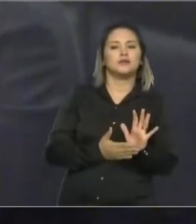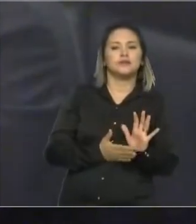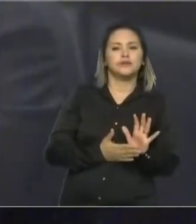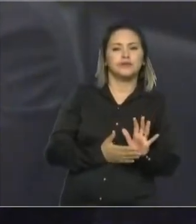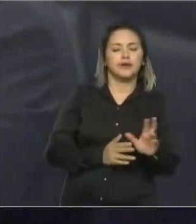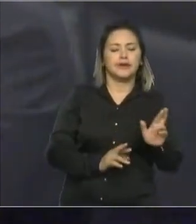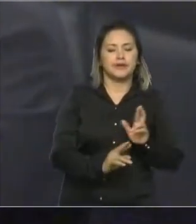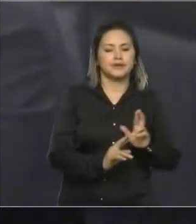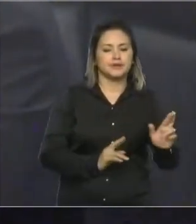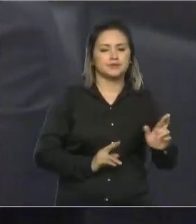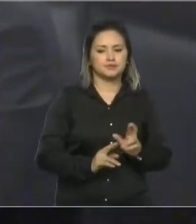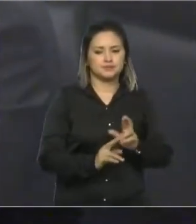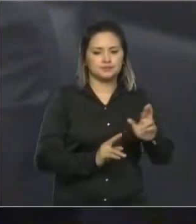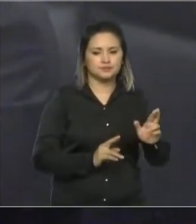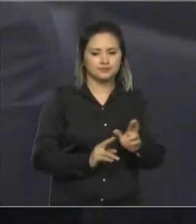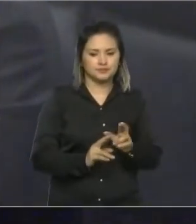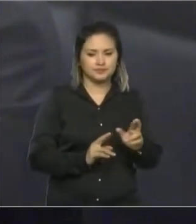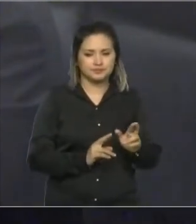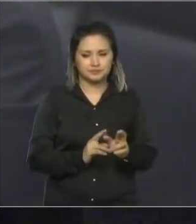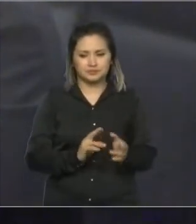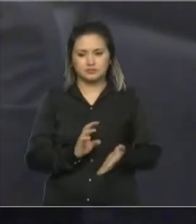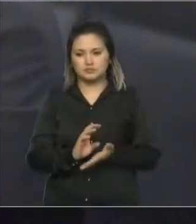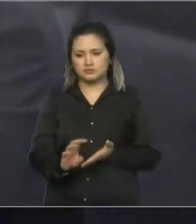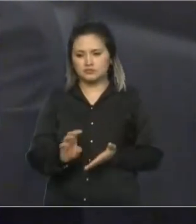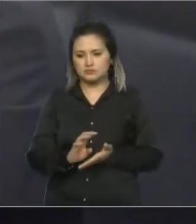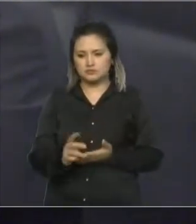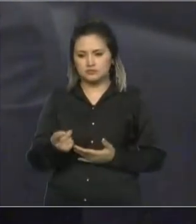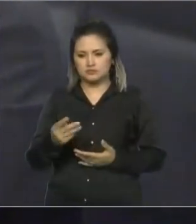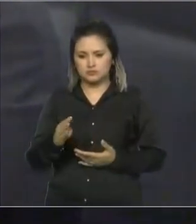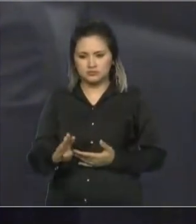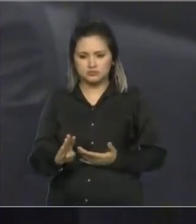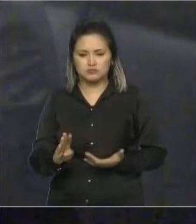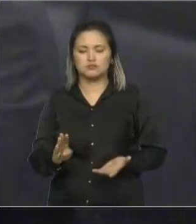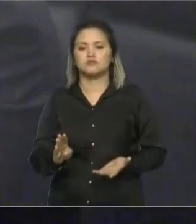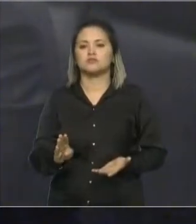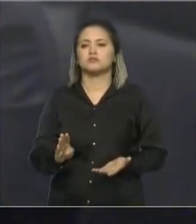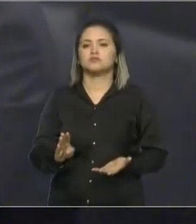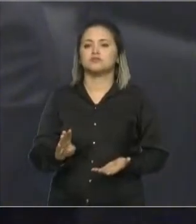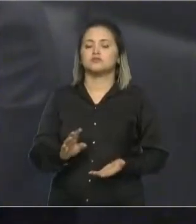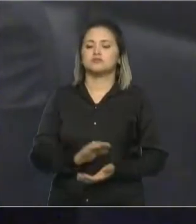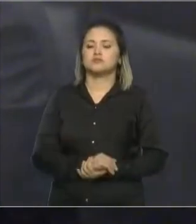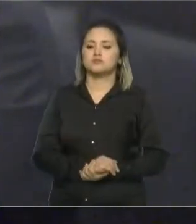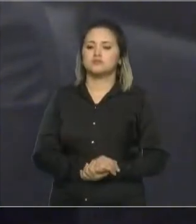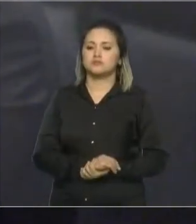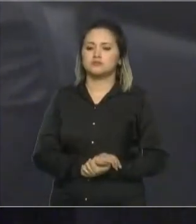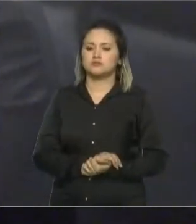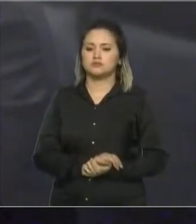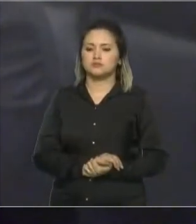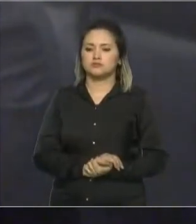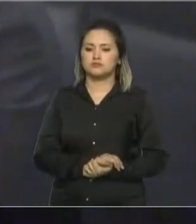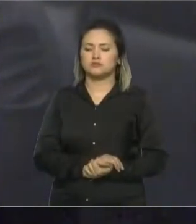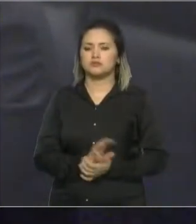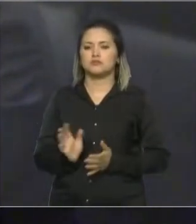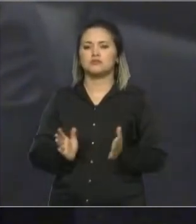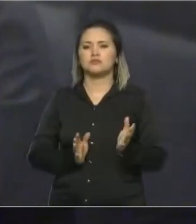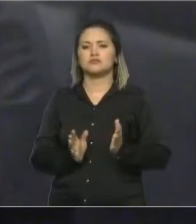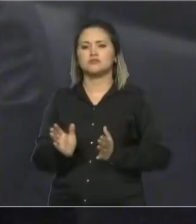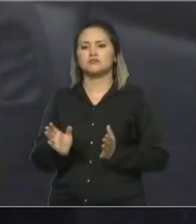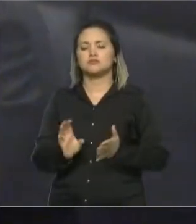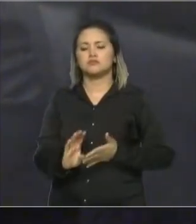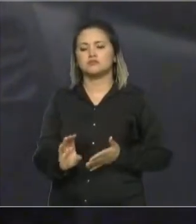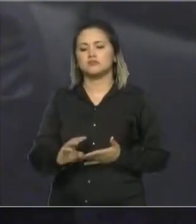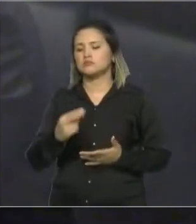alteração que a verba pública não pode, que o cidadão público que governa, que tem acesso à verba pública, não